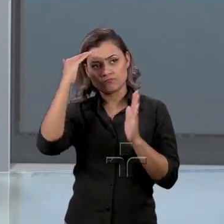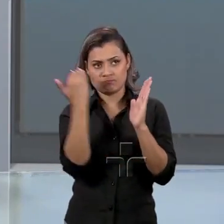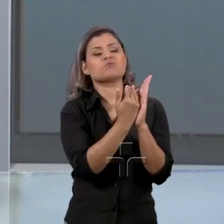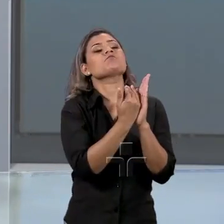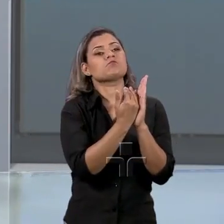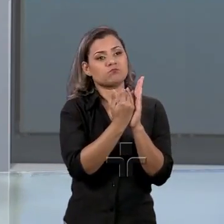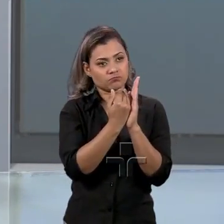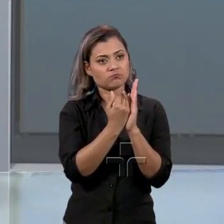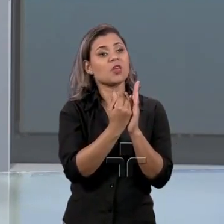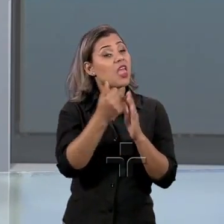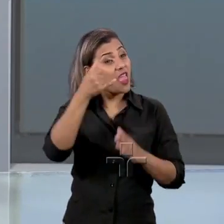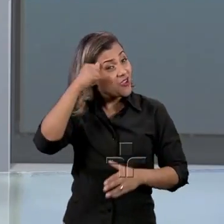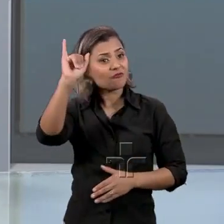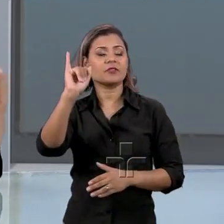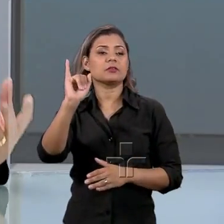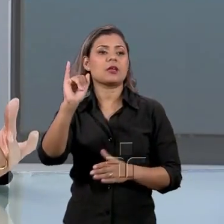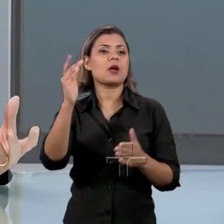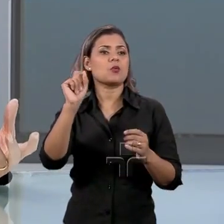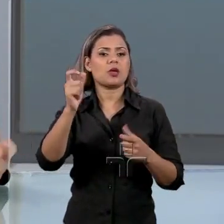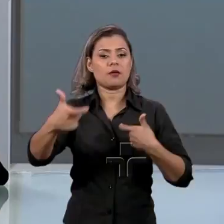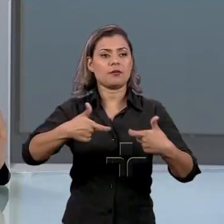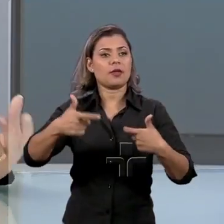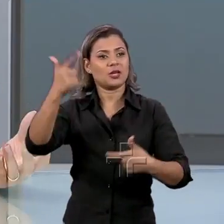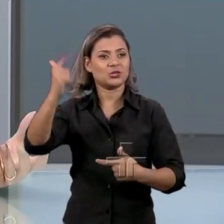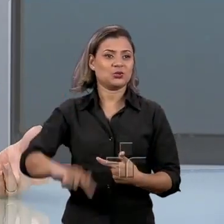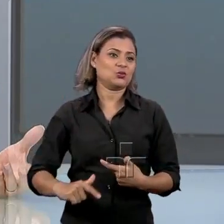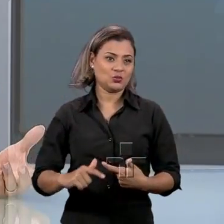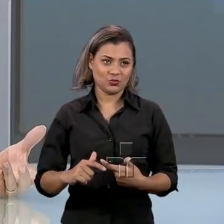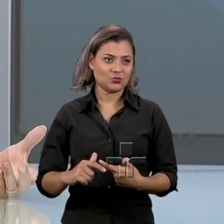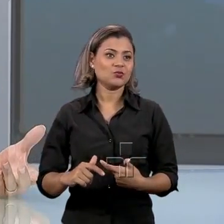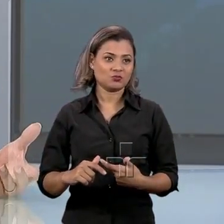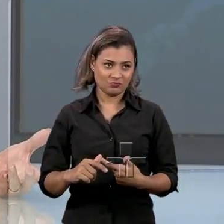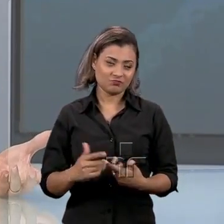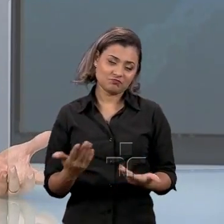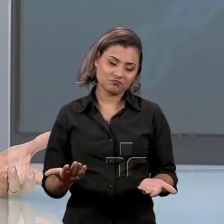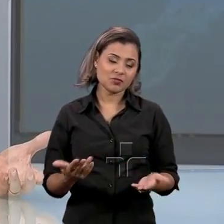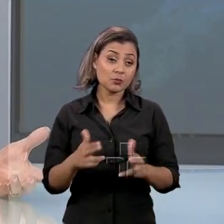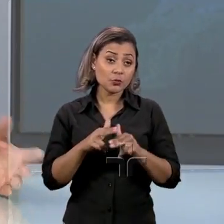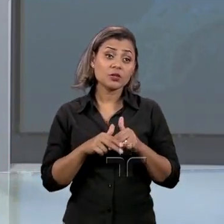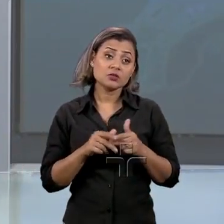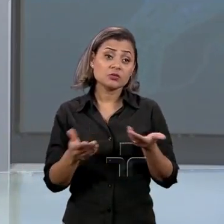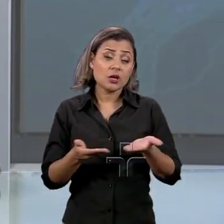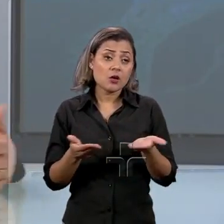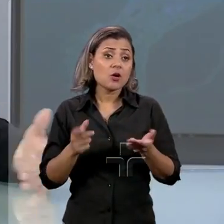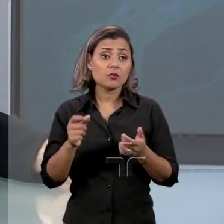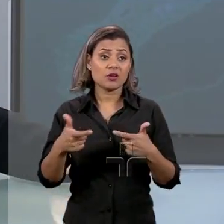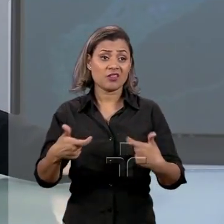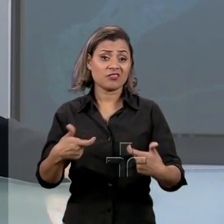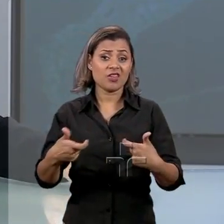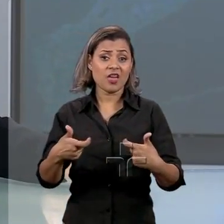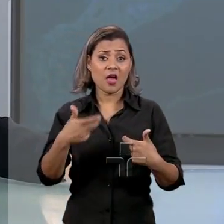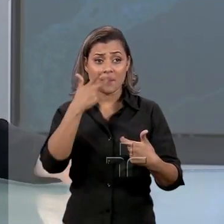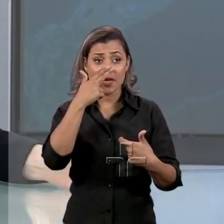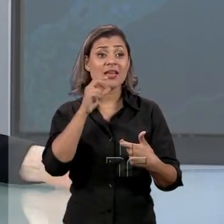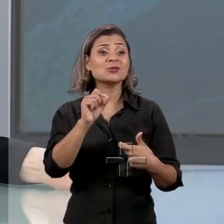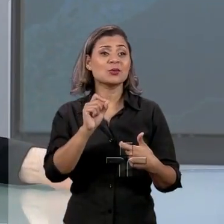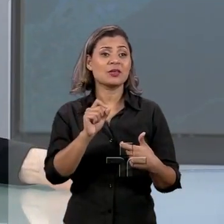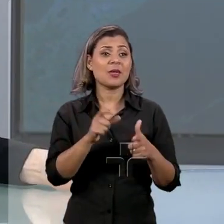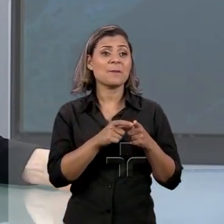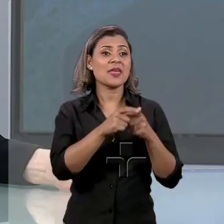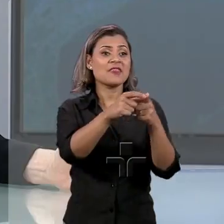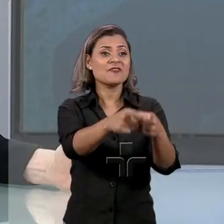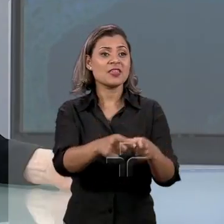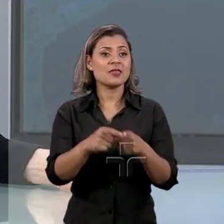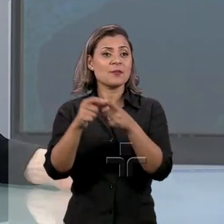todas, impedir ou prevenir que novas guerras dessas proporções estourassem. No final das contas, as guerras foram para a periferia e